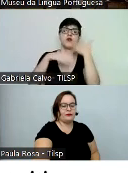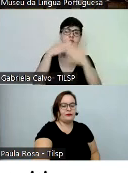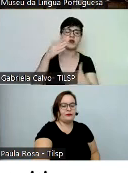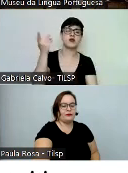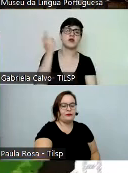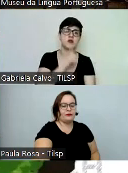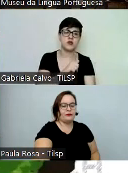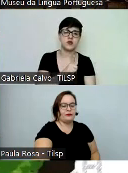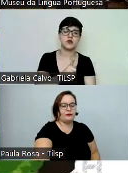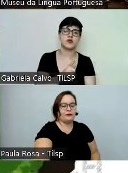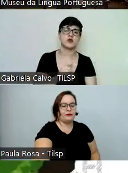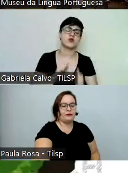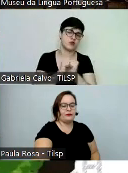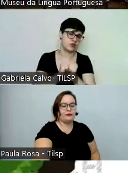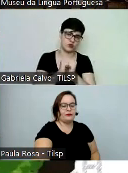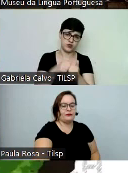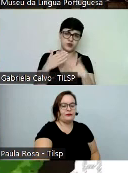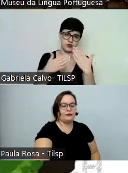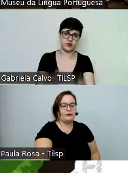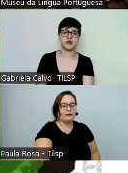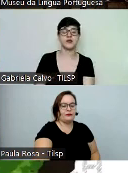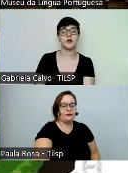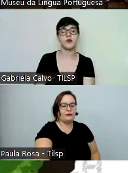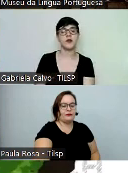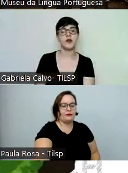troca de conhecimento sobre as próprias comunidades